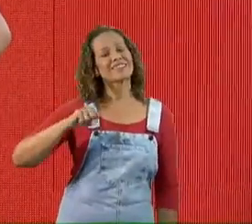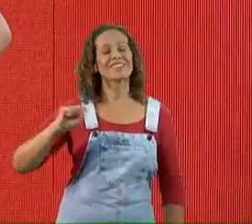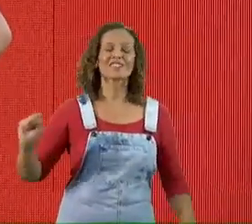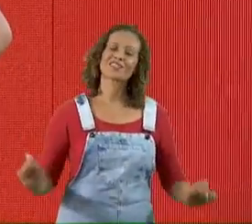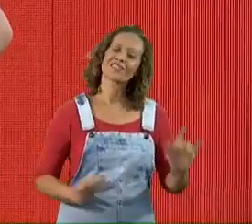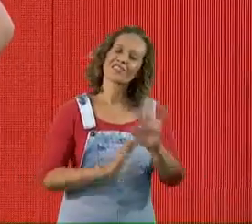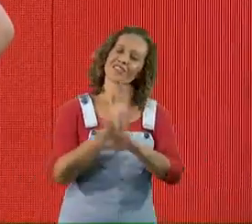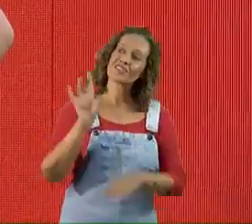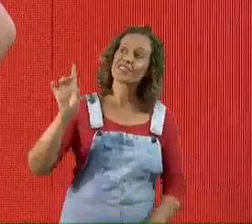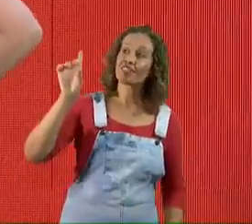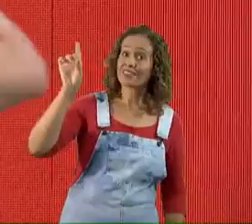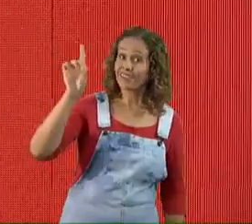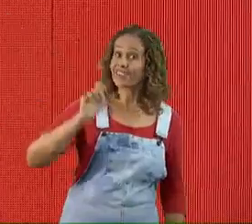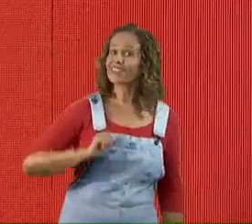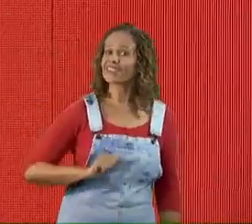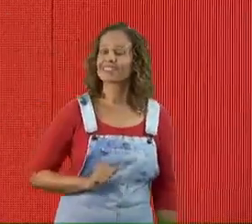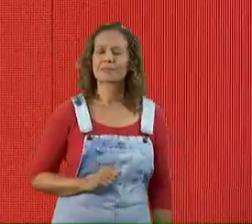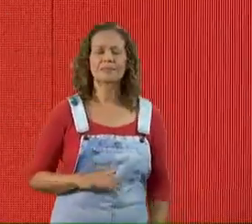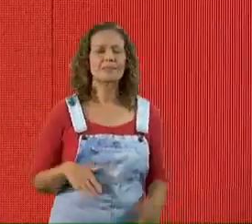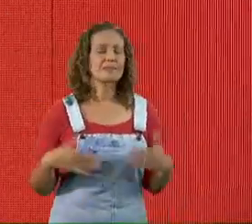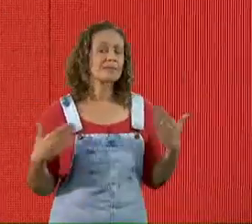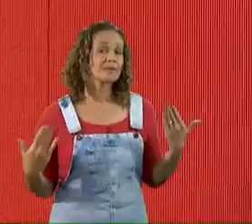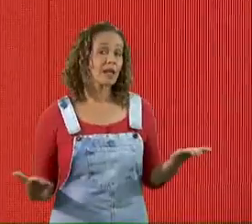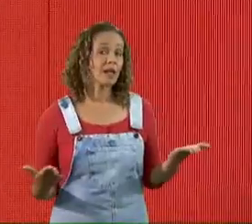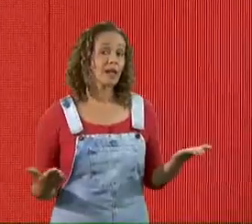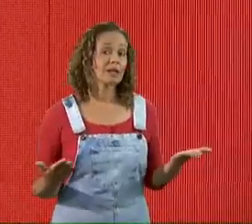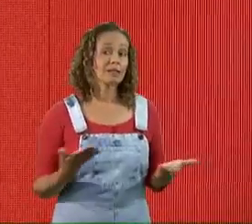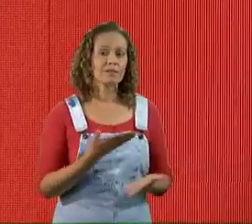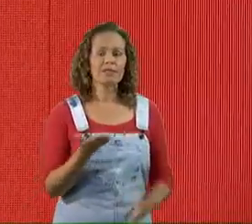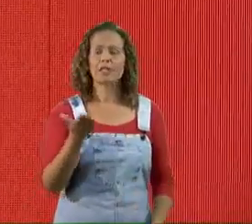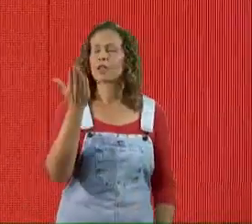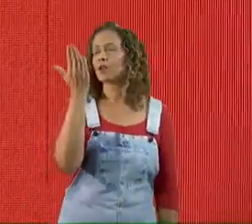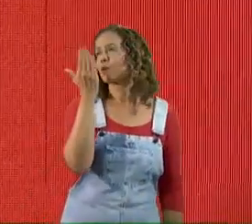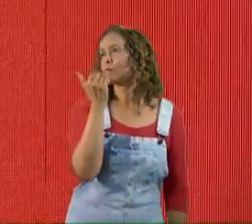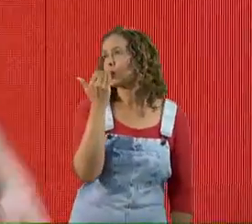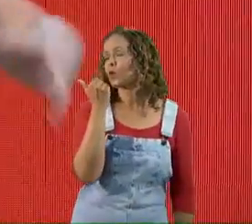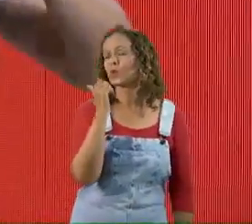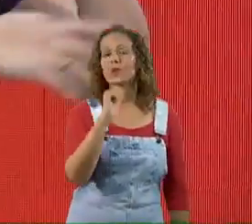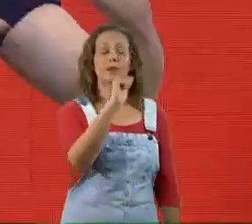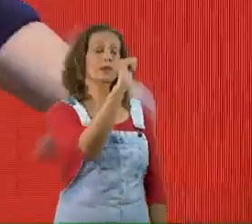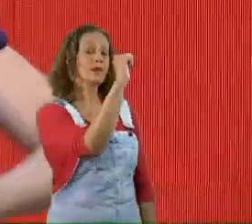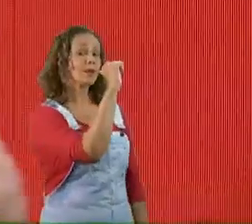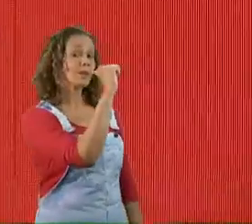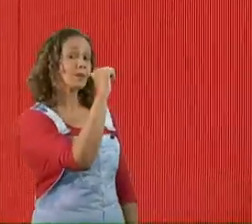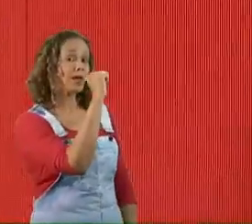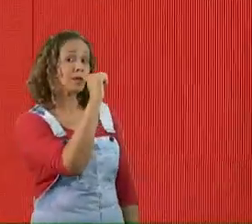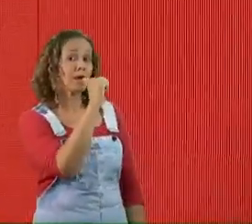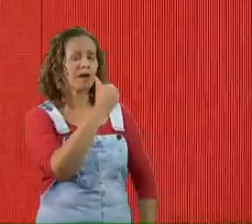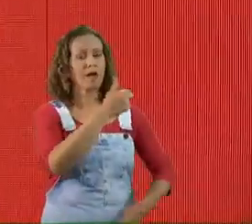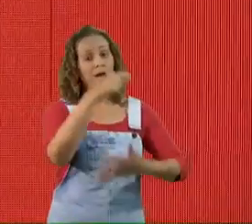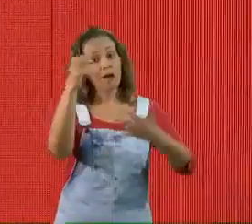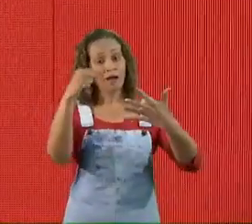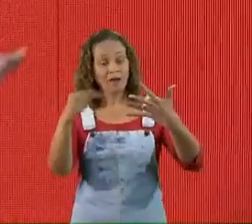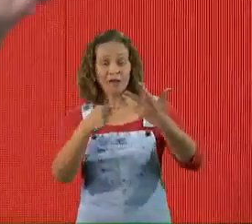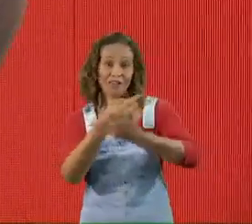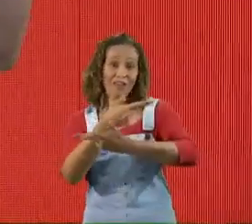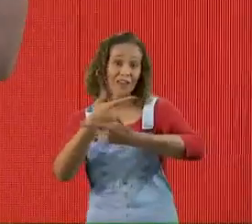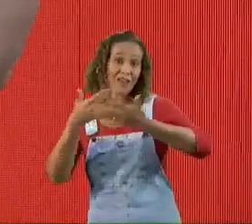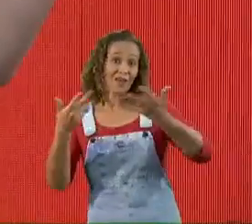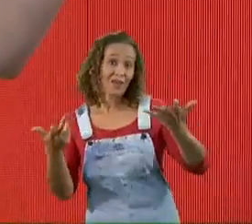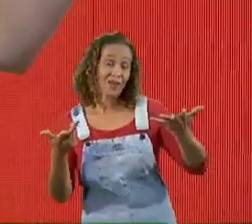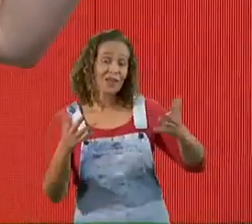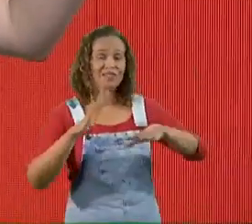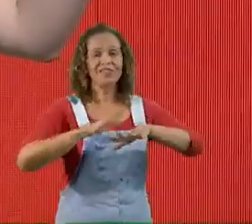glorifica a Deus. E então, quer você coma, beba ou faça qualquer coisa,